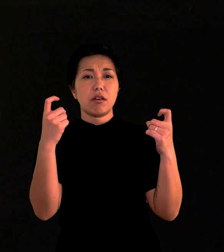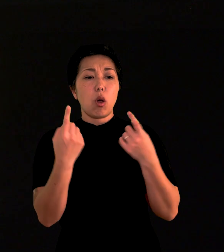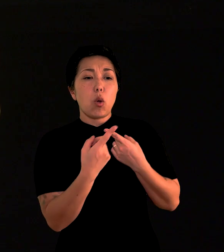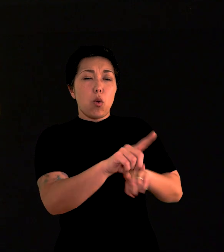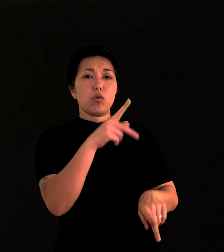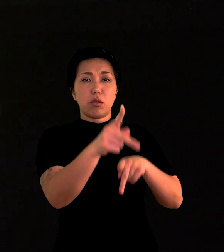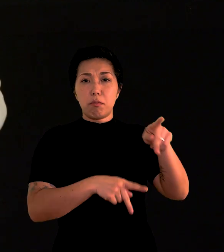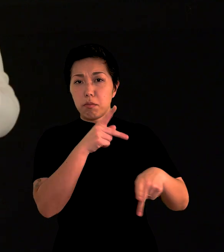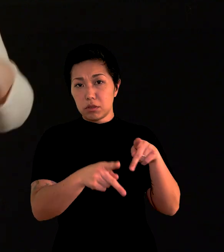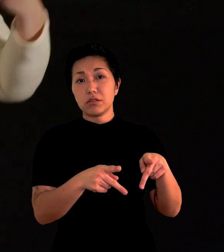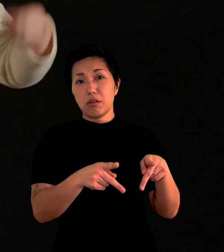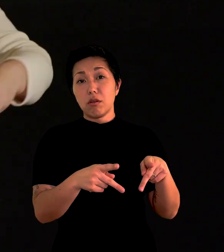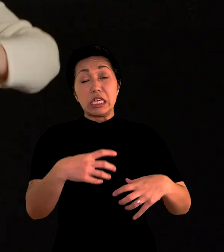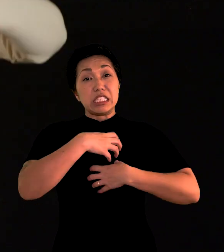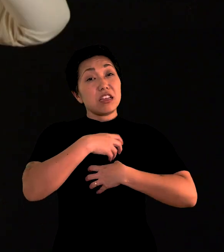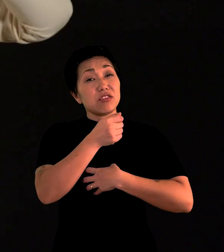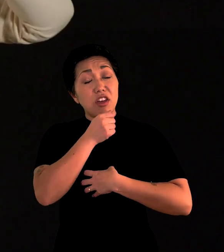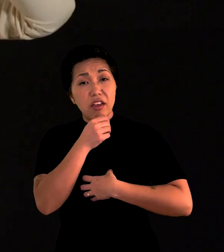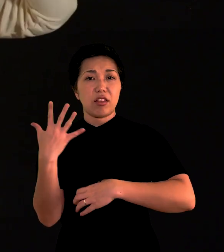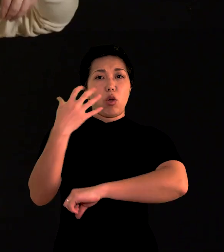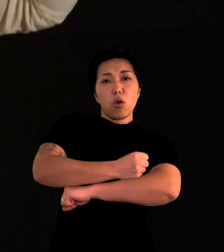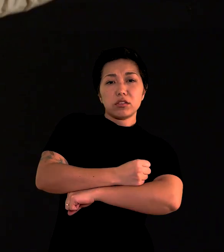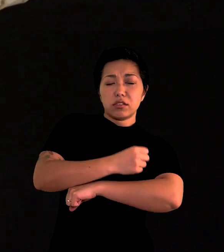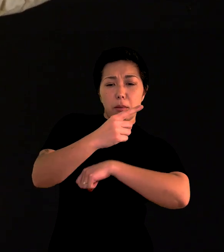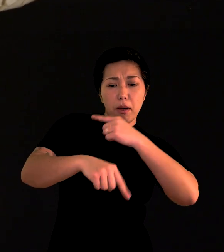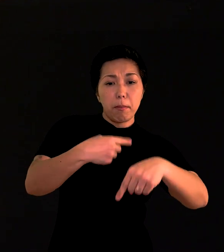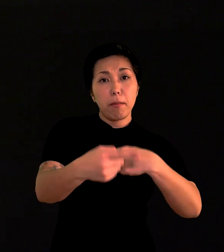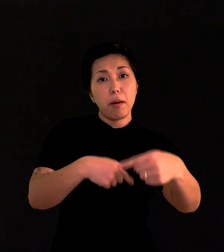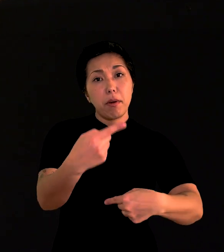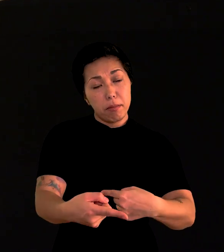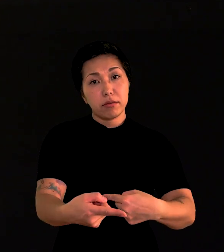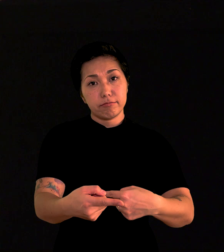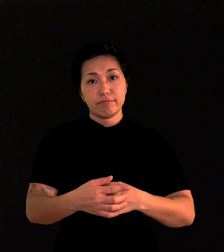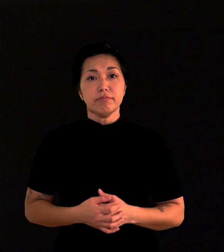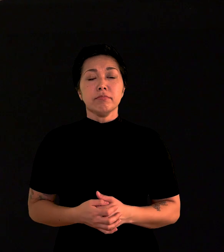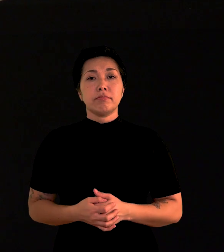sobre essas pessoas que ainda sofrem os efeitos da colonização